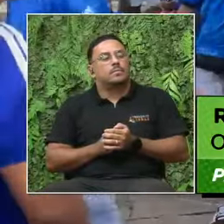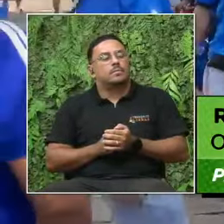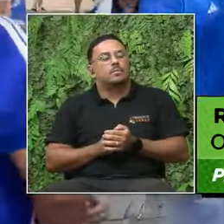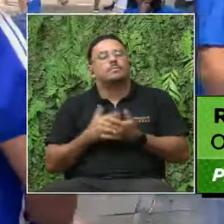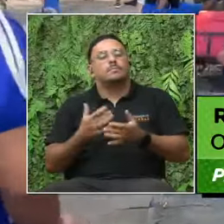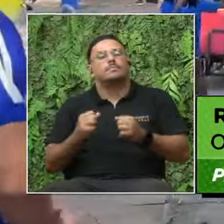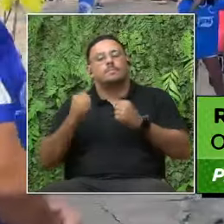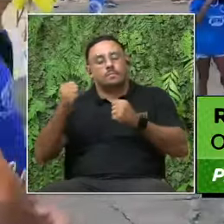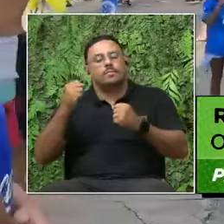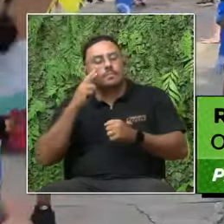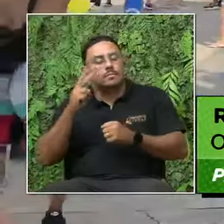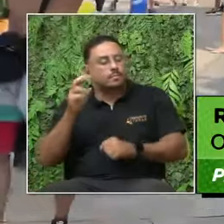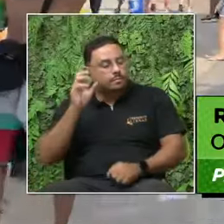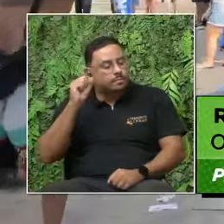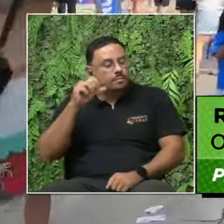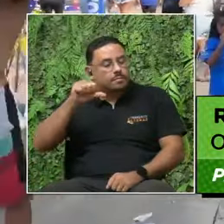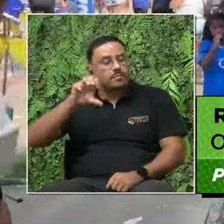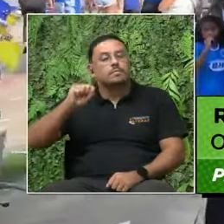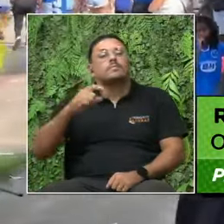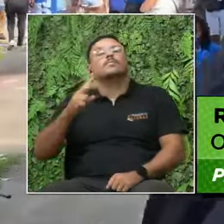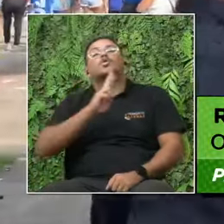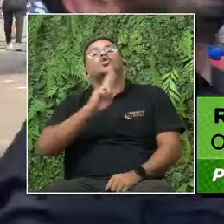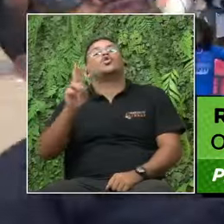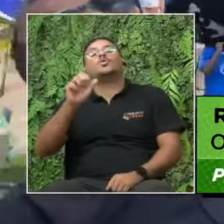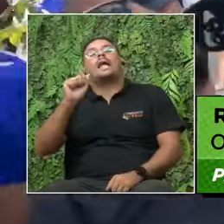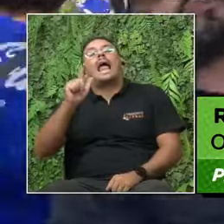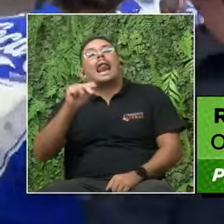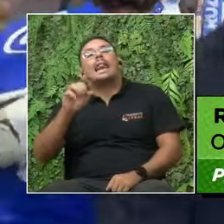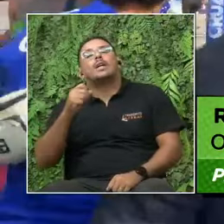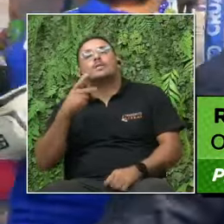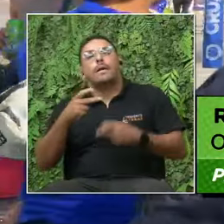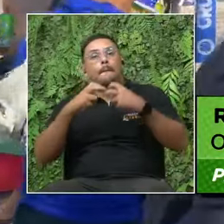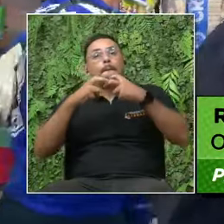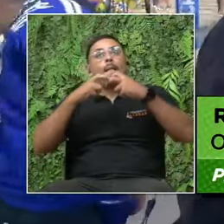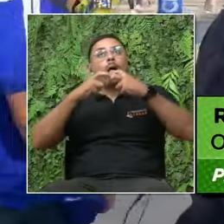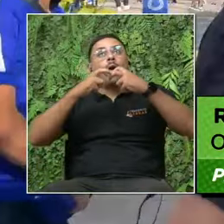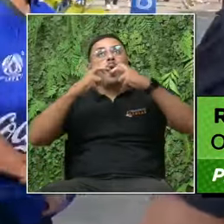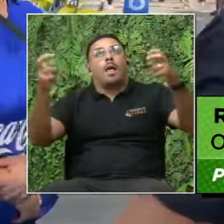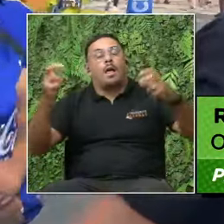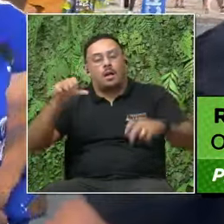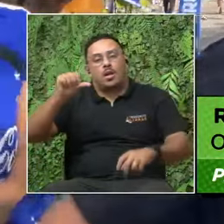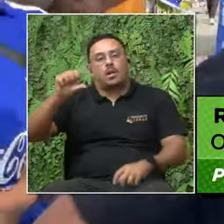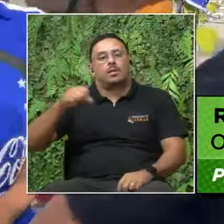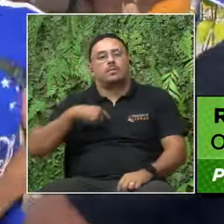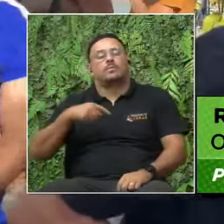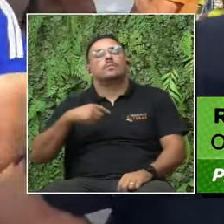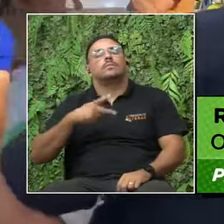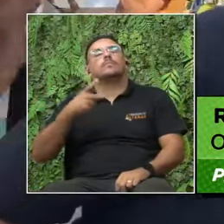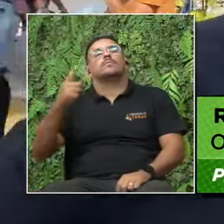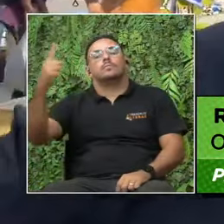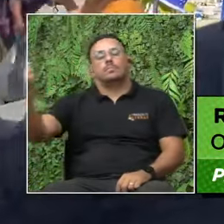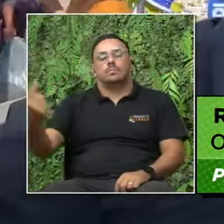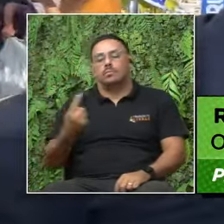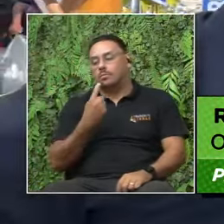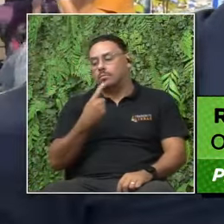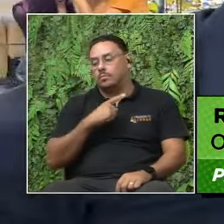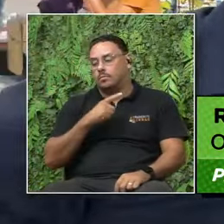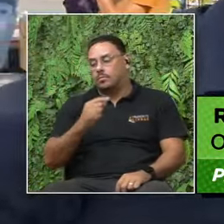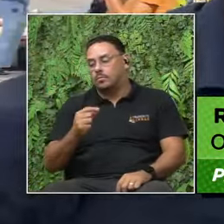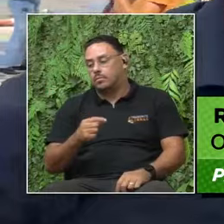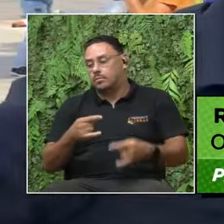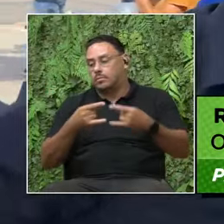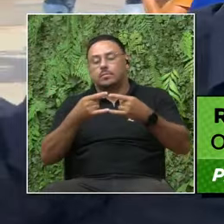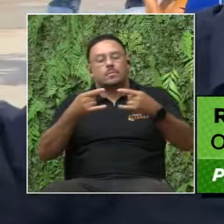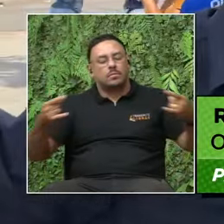chamando 98 Ô amigão como é que é seu nome Alexandre Solte a tua voz na 98 aí Alexandre mand alguém aparecer aqui para dar um